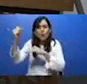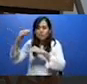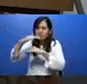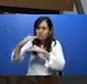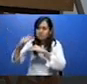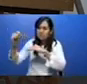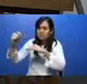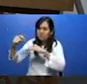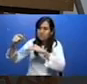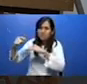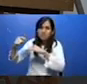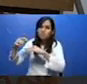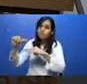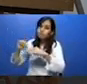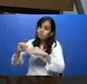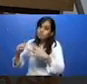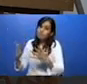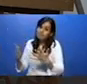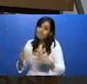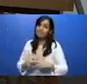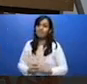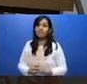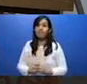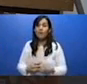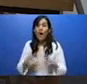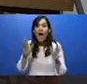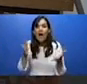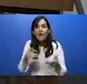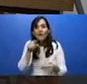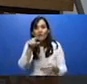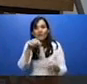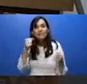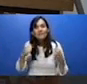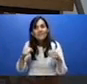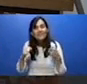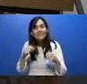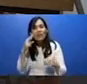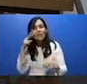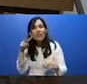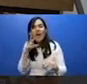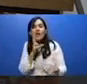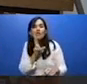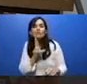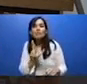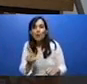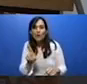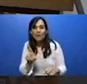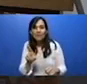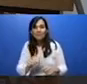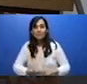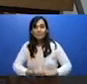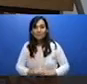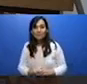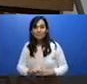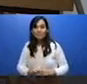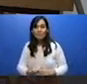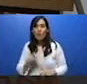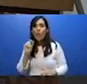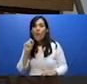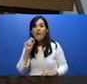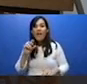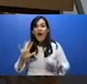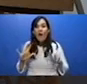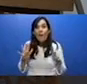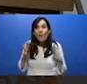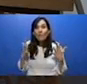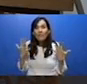Então, o seu desafio agora é descobrir as respostas para esta questão científica. O que